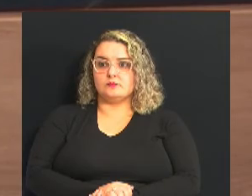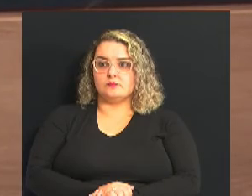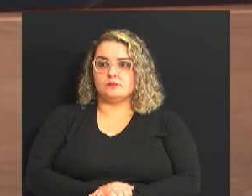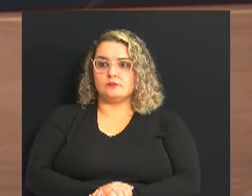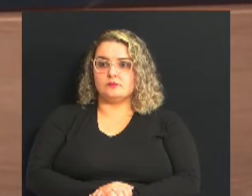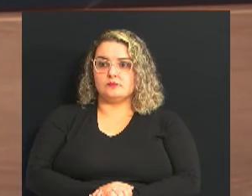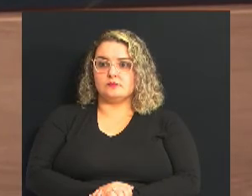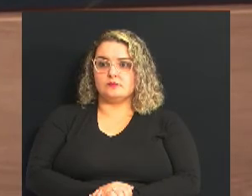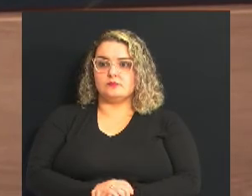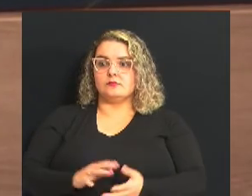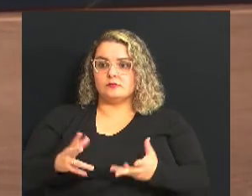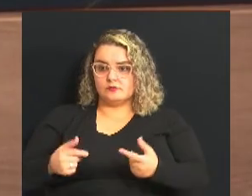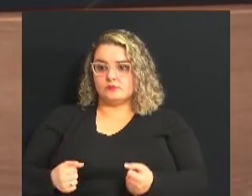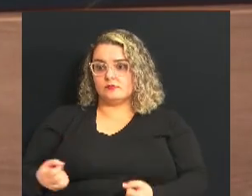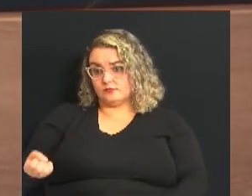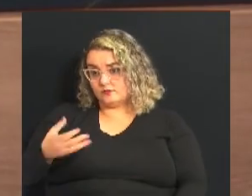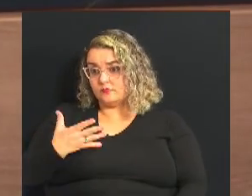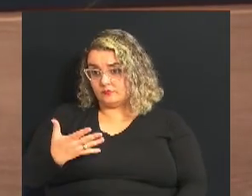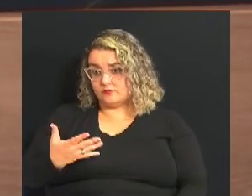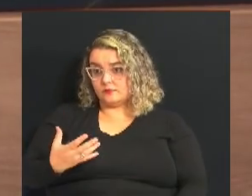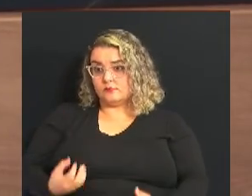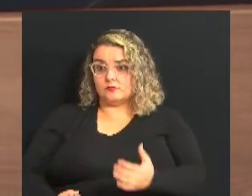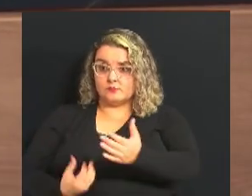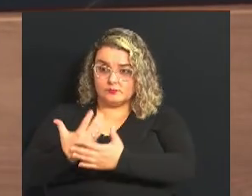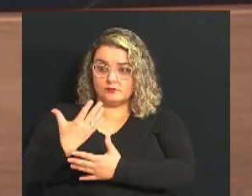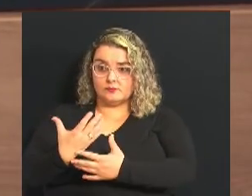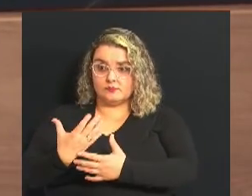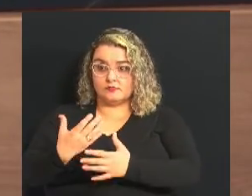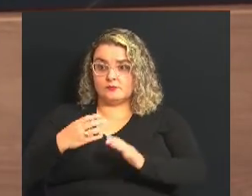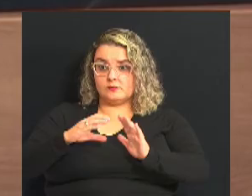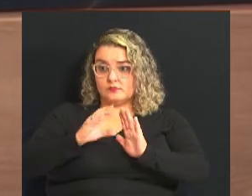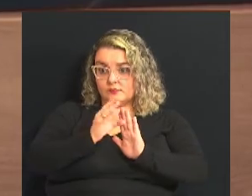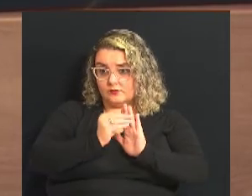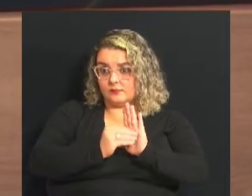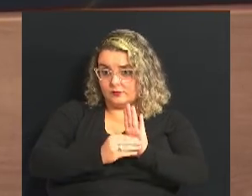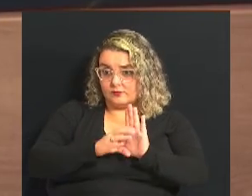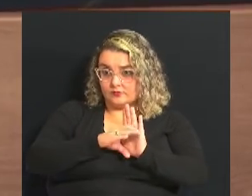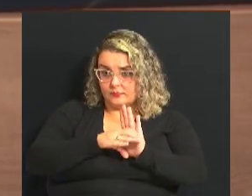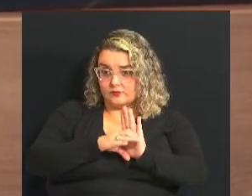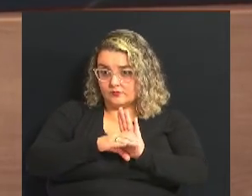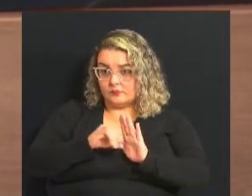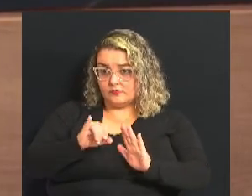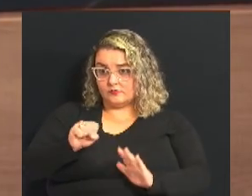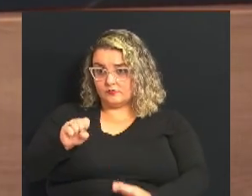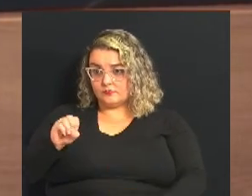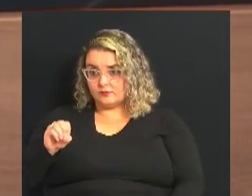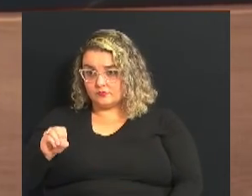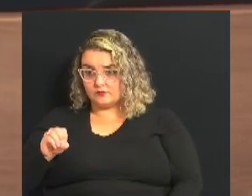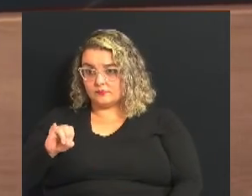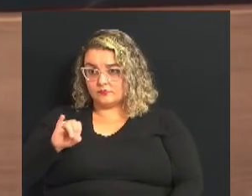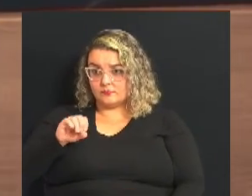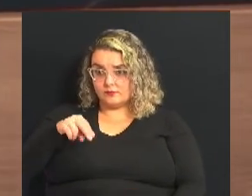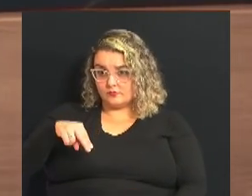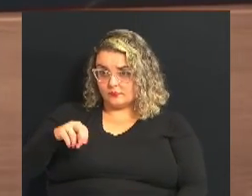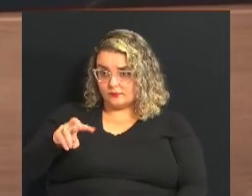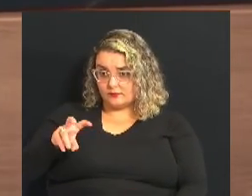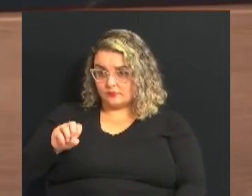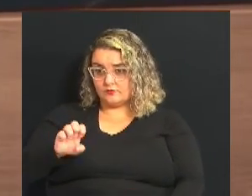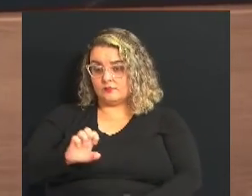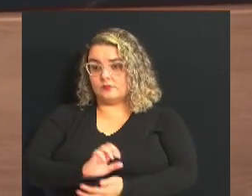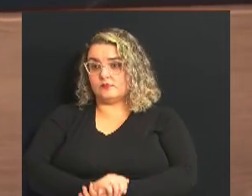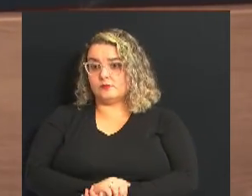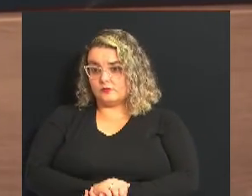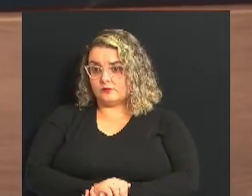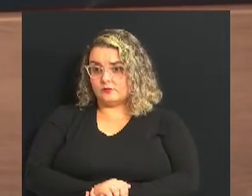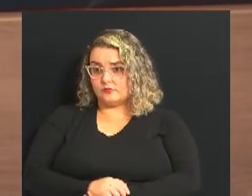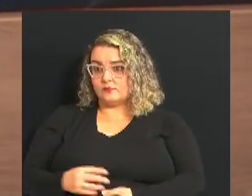tudo novo, e daí surgiu o conceito isoose de camada. 27 camadas. E nós